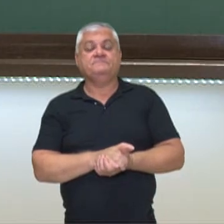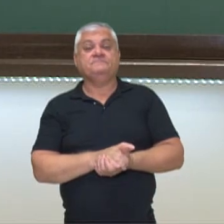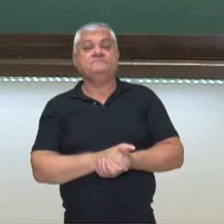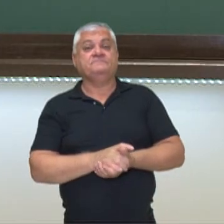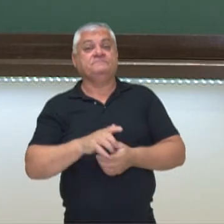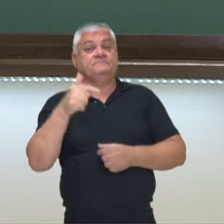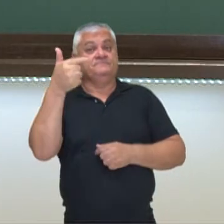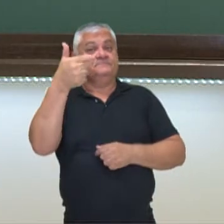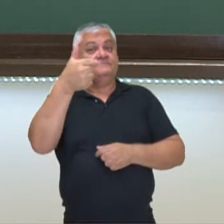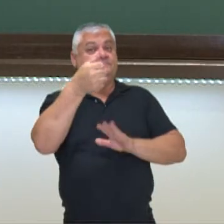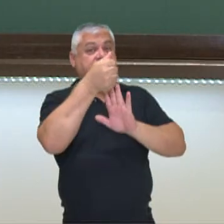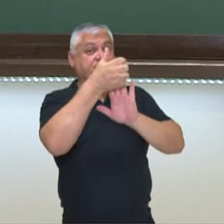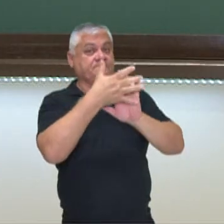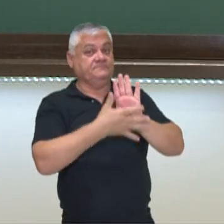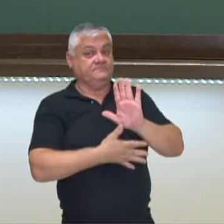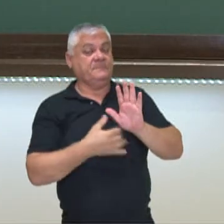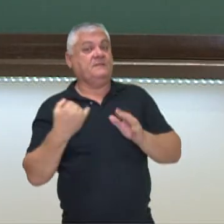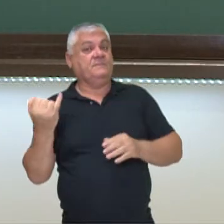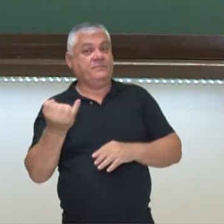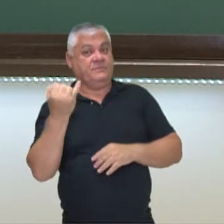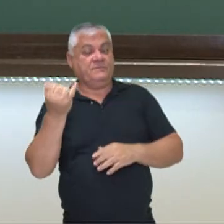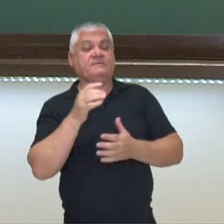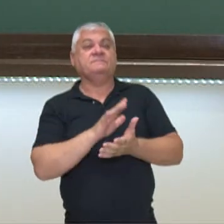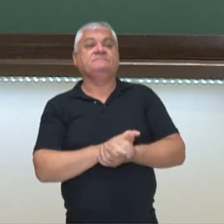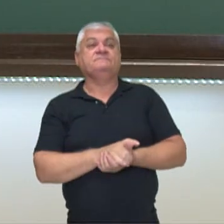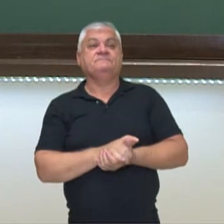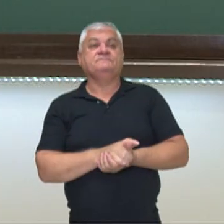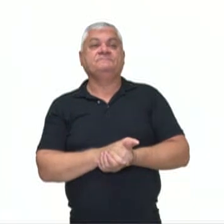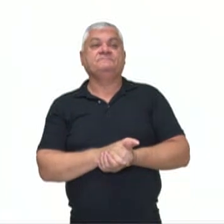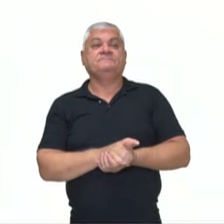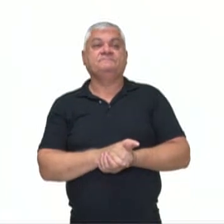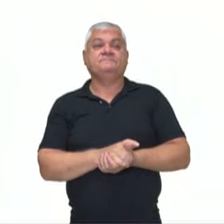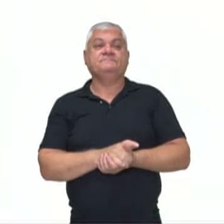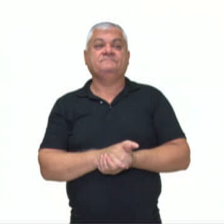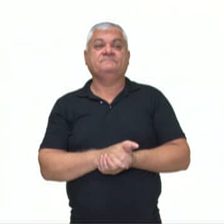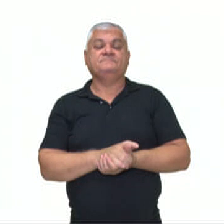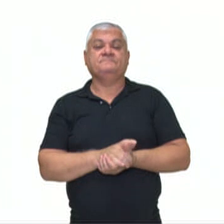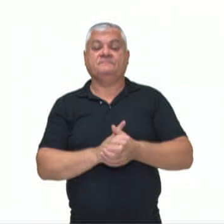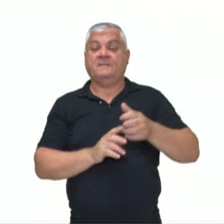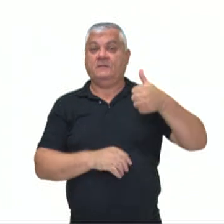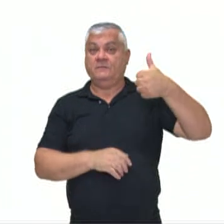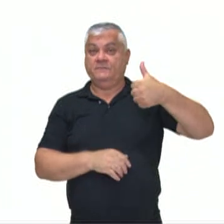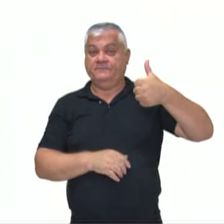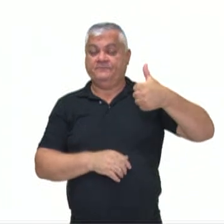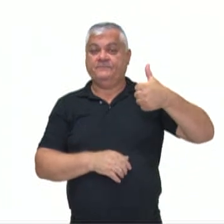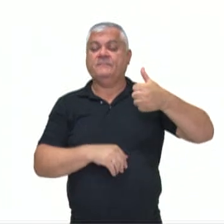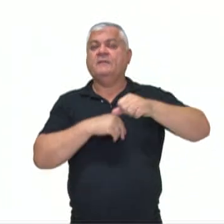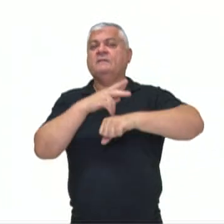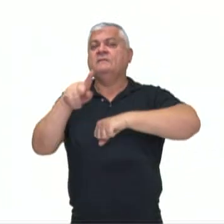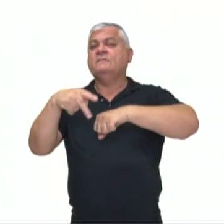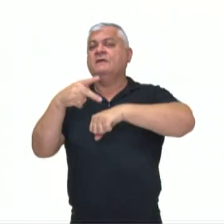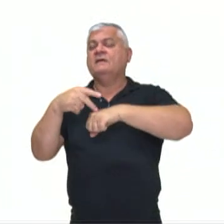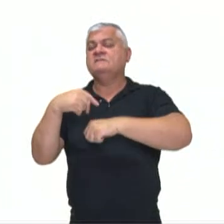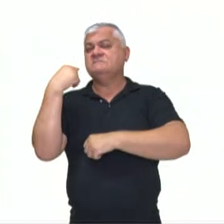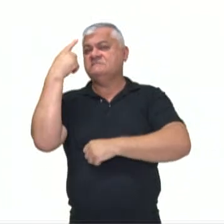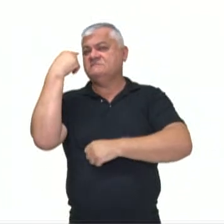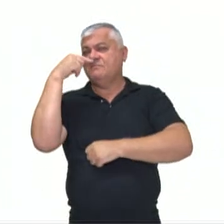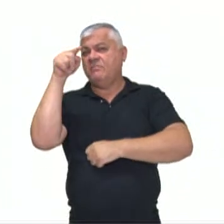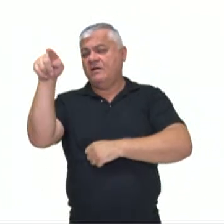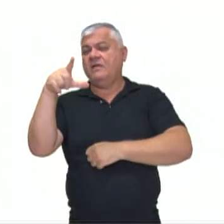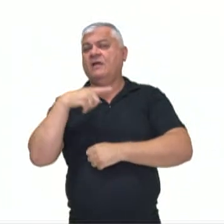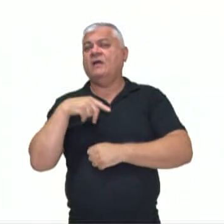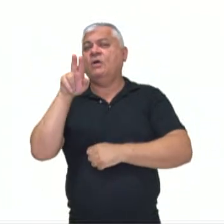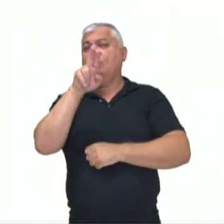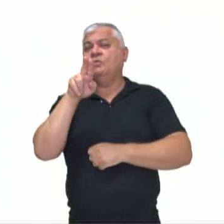para a atividade 2. Muito importante esta atividade. A ver, 1. En España, el uso del pronombre